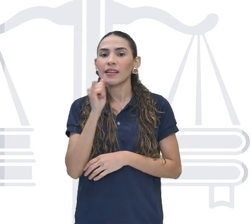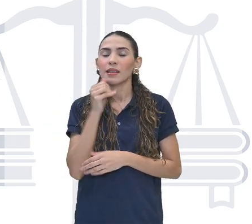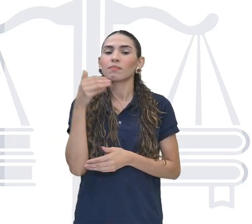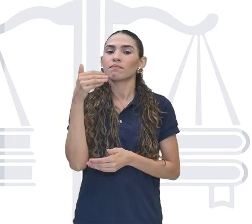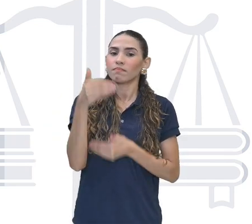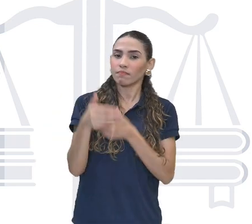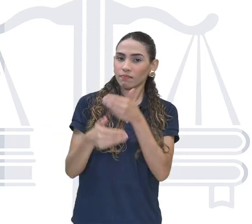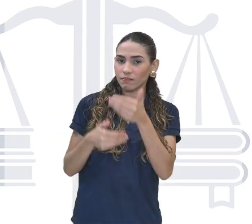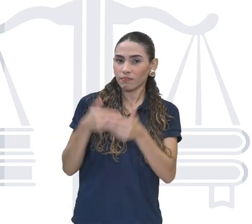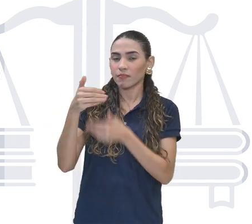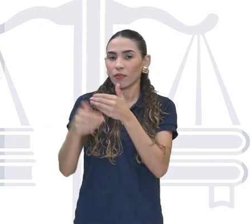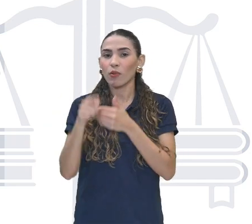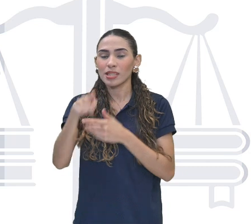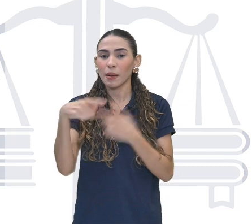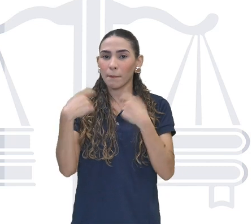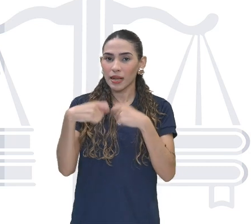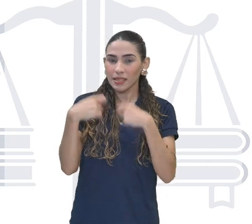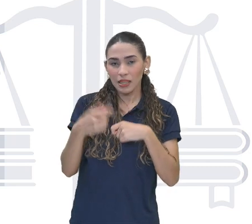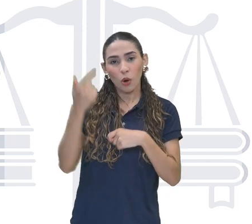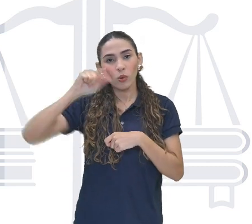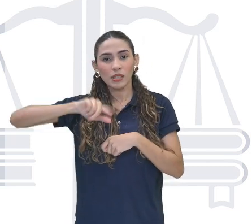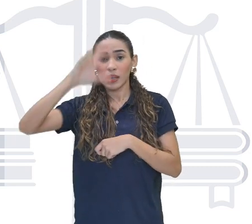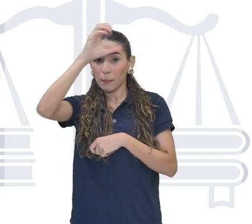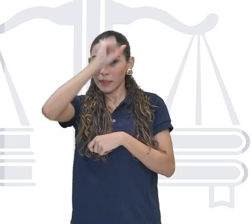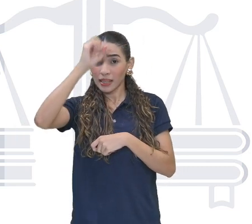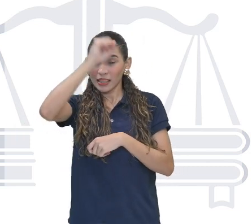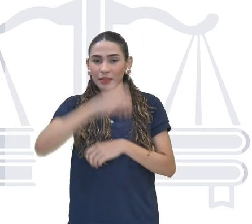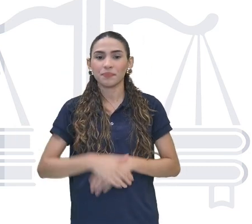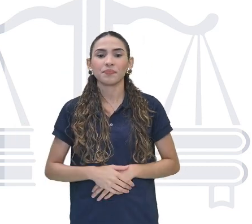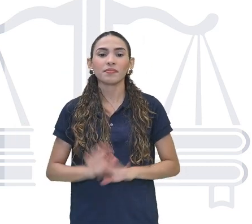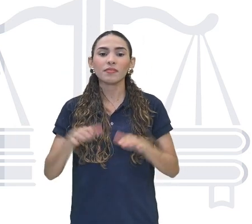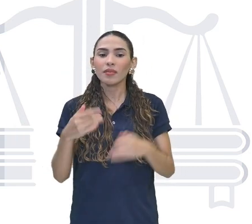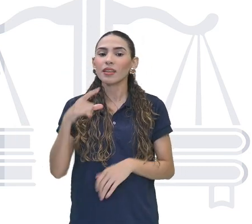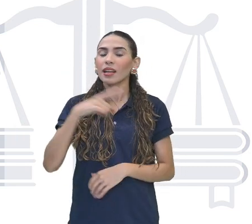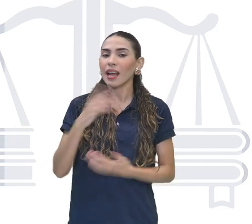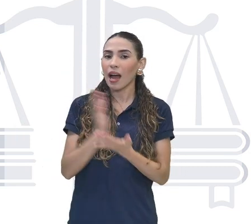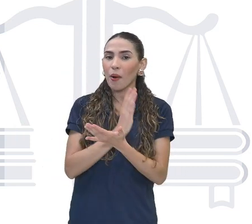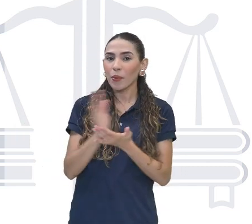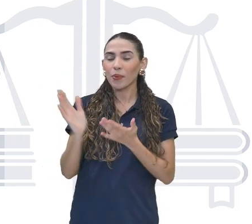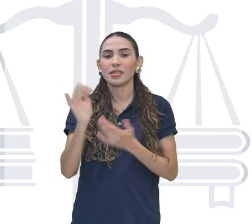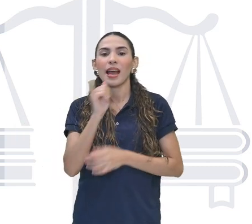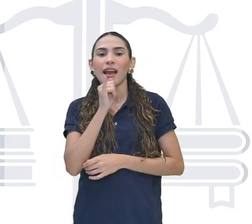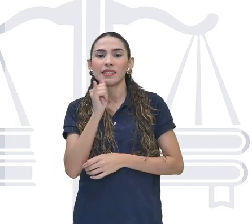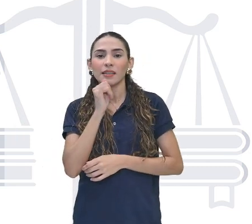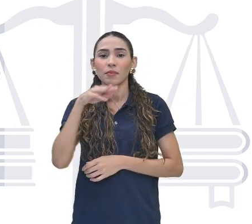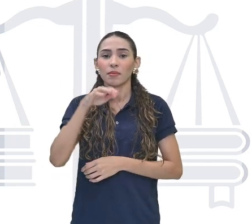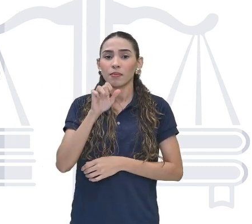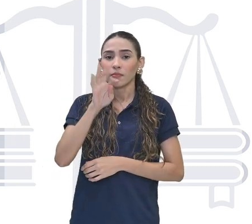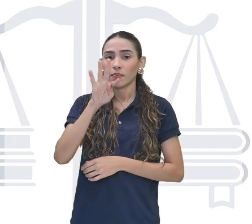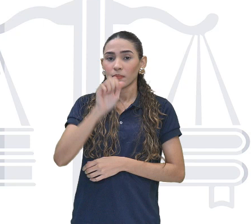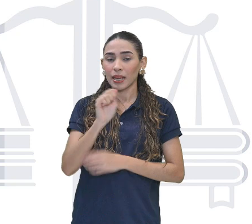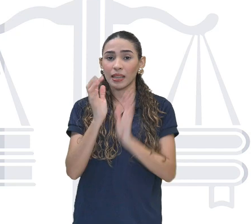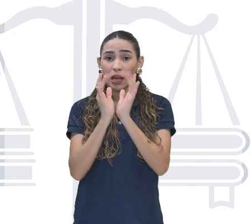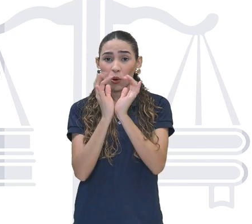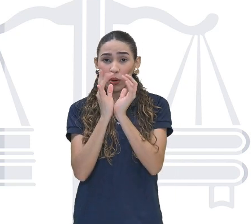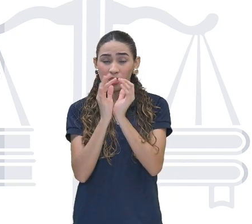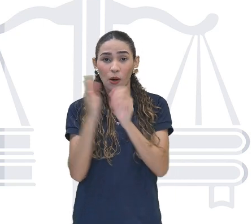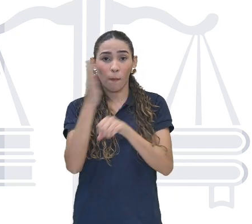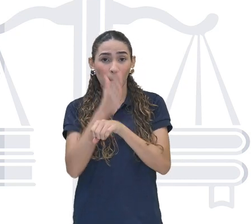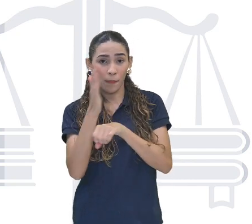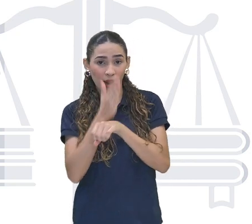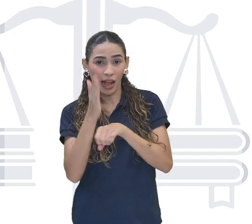para resolver a sua tarefa. Aí vamos ver alguns exemplos, né, de metacognição assim na prática, né?